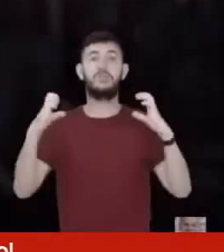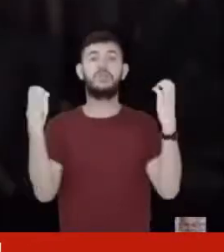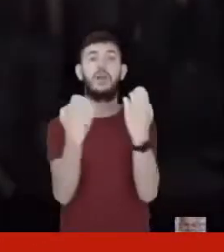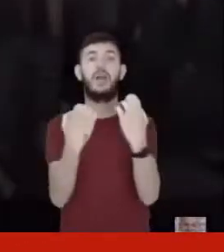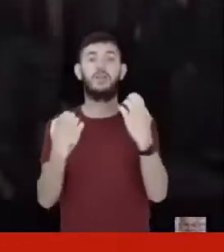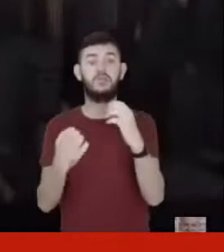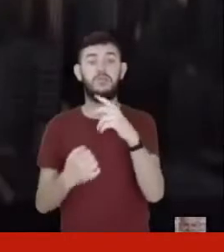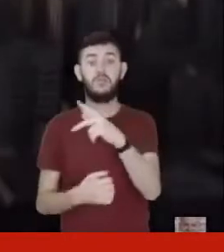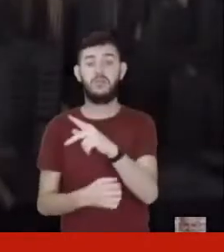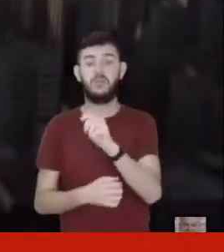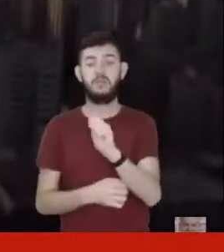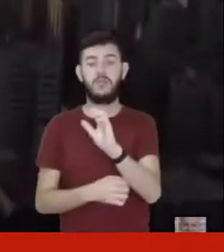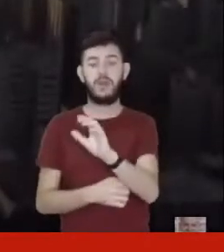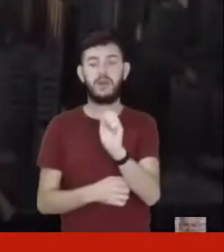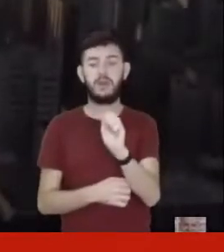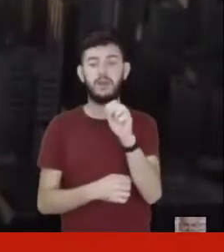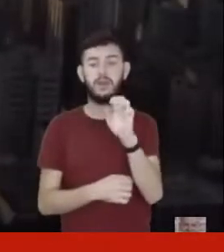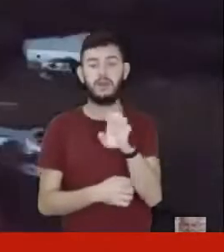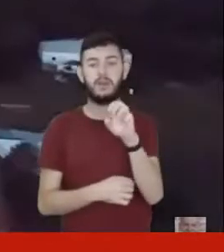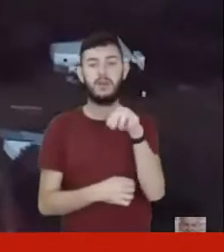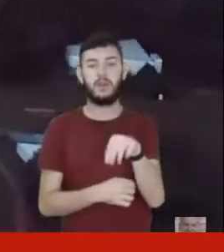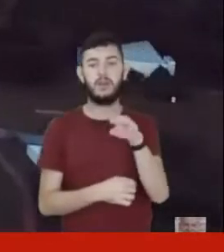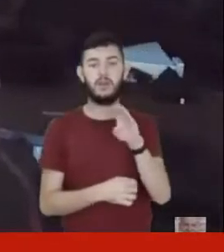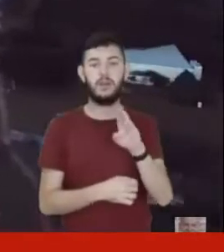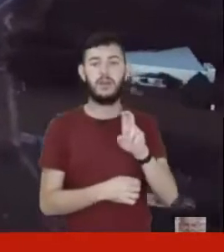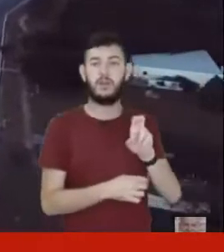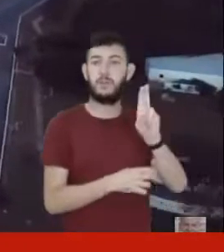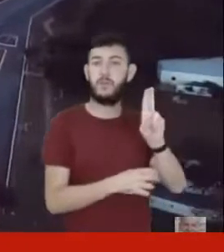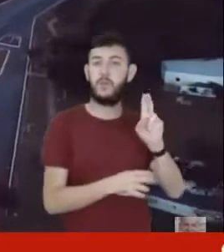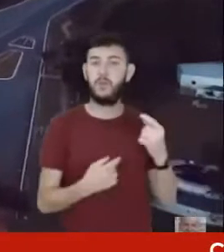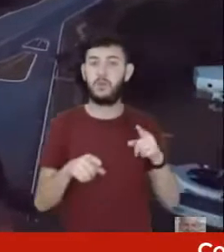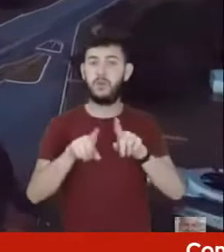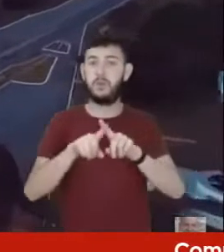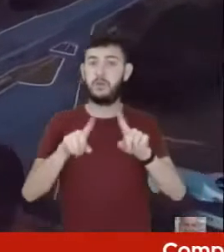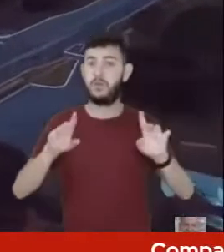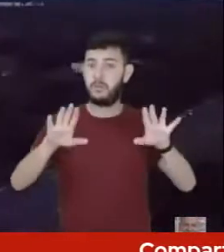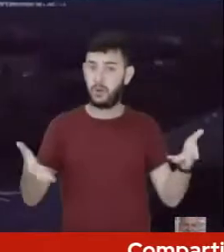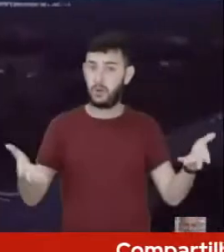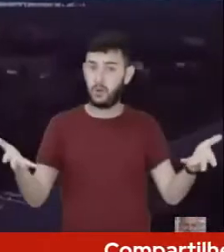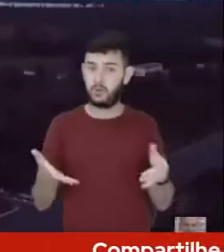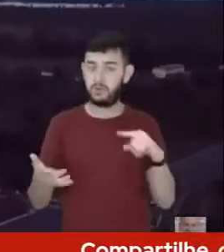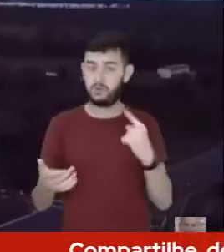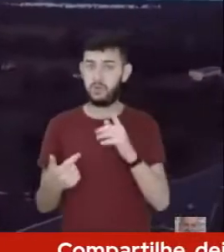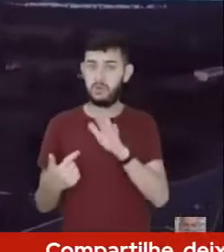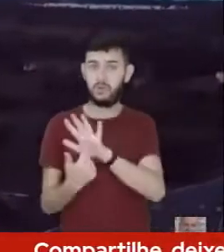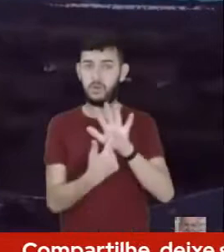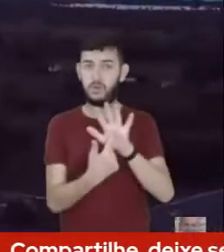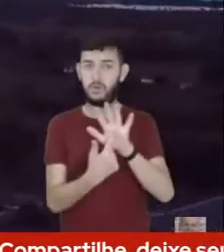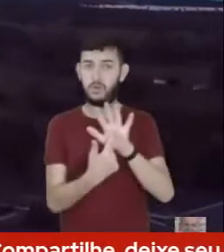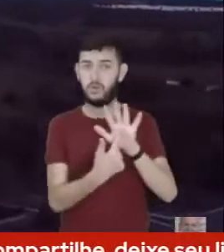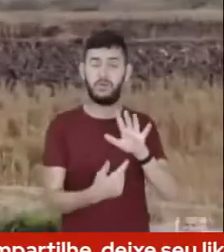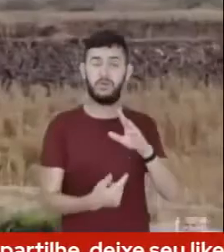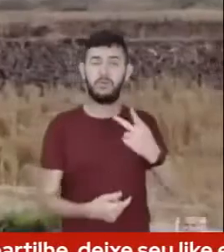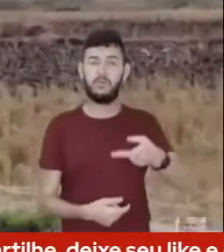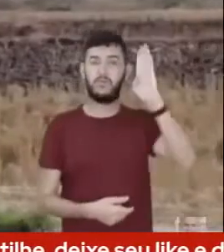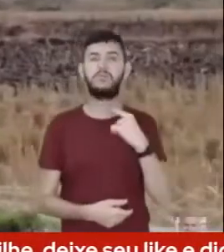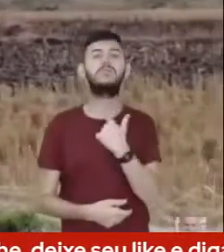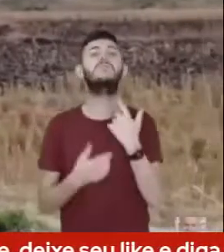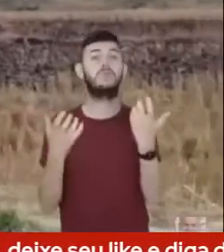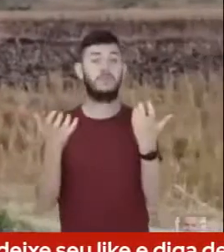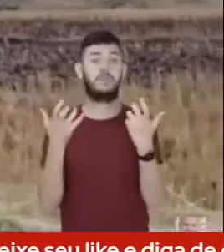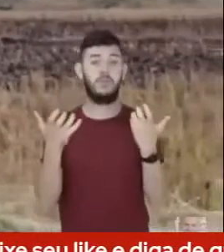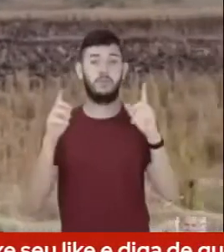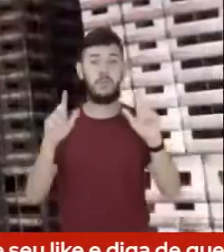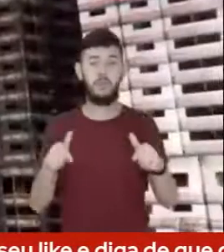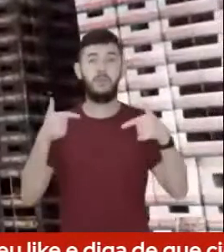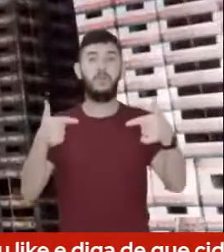Hoje, lançamos a nossa pauta indicando o Brasil que a gente quer e pelo qual a gente vai continuar a lutar. Um Brasil onde a